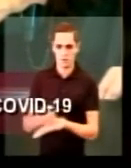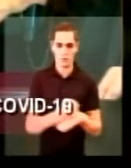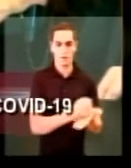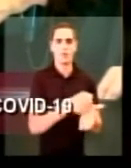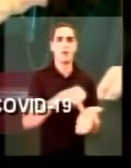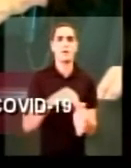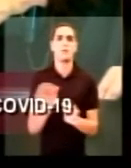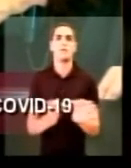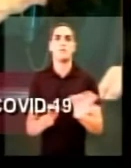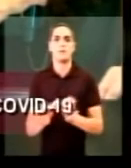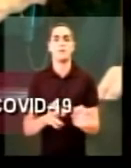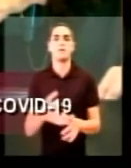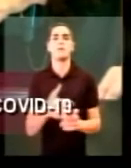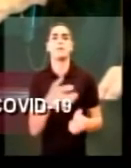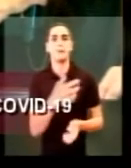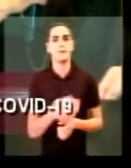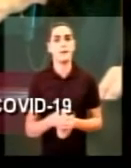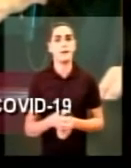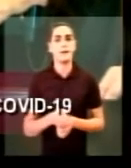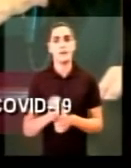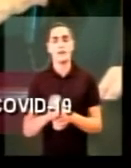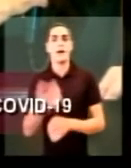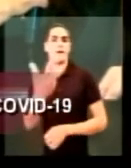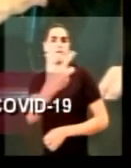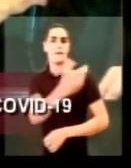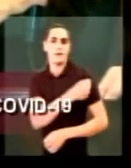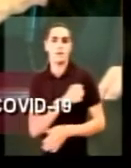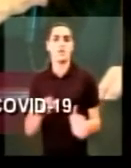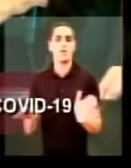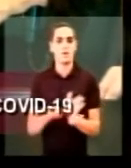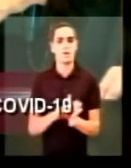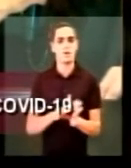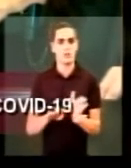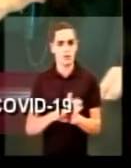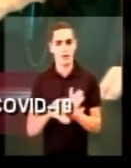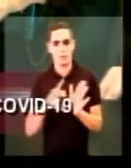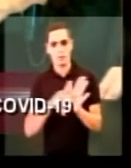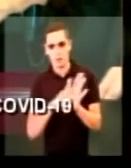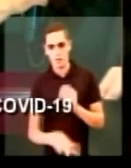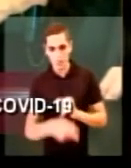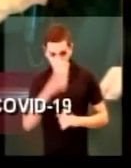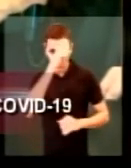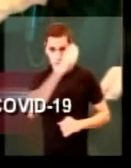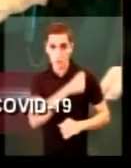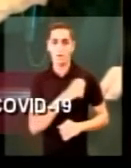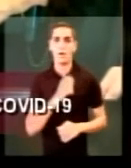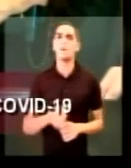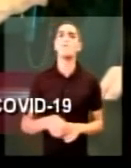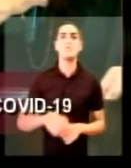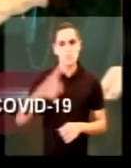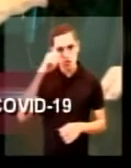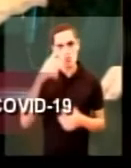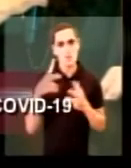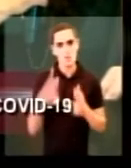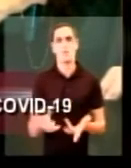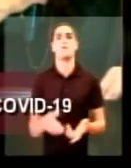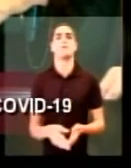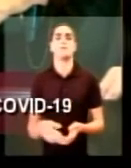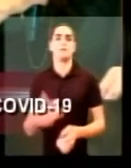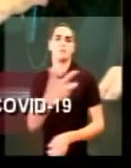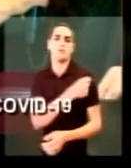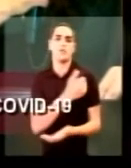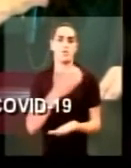será distribuída no mesmo dia e no dia seguinte estaremos vacinando. Nós distribuímos agora em janeiro 75 mil